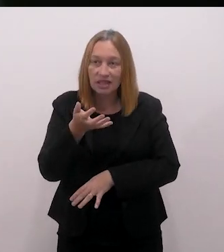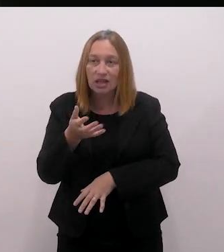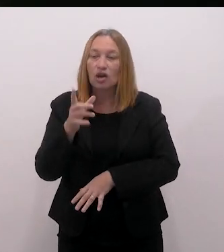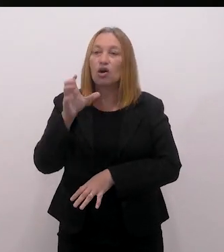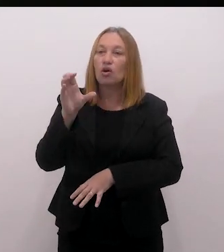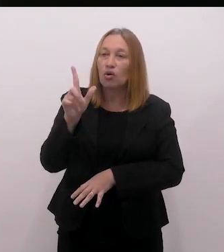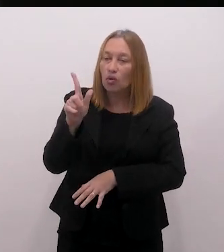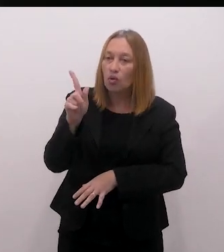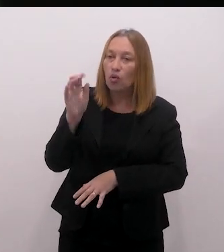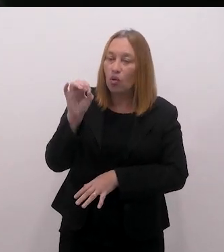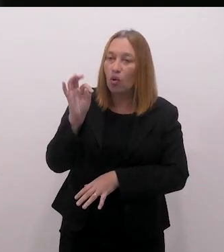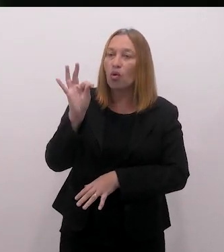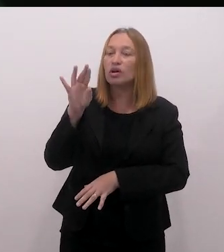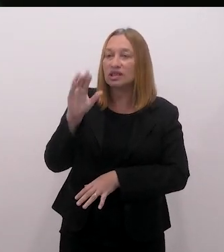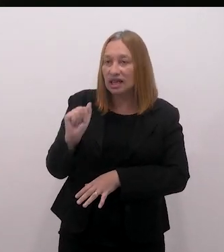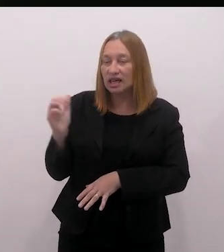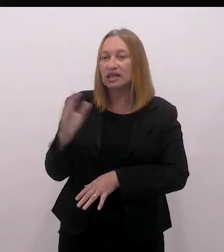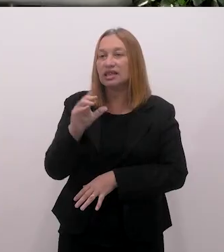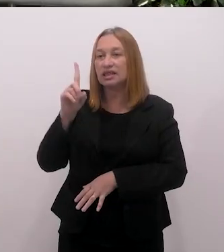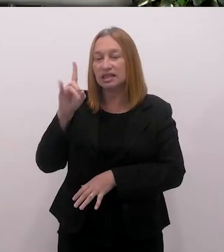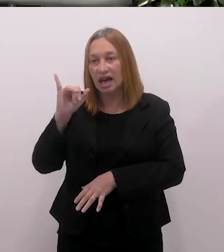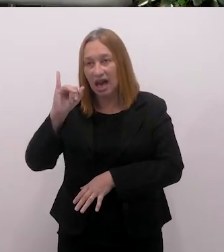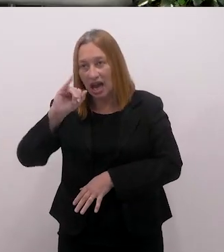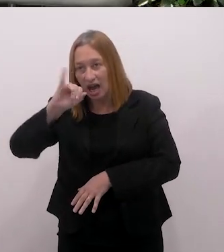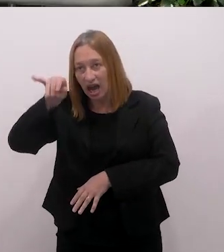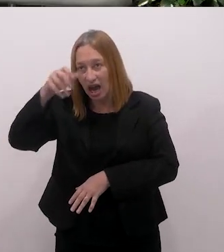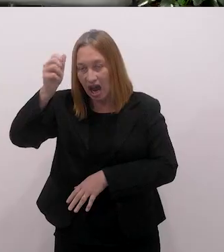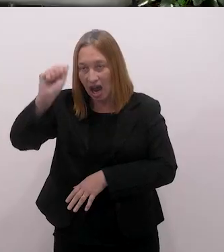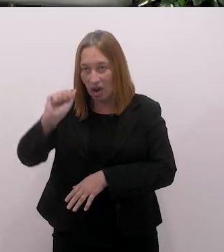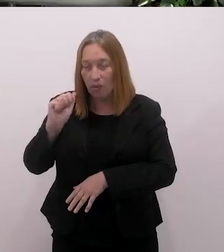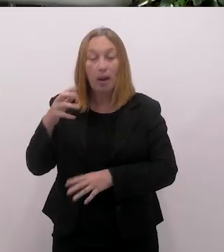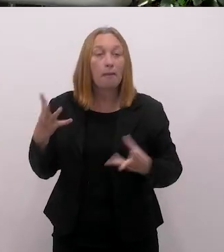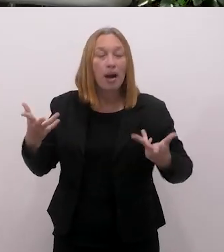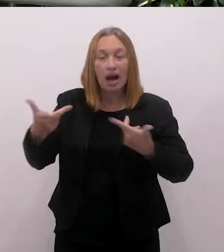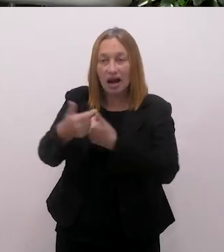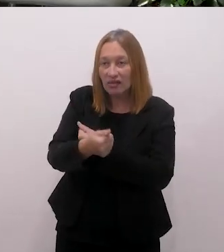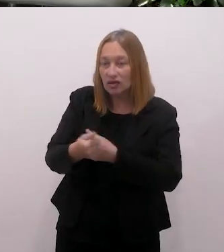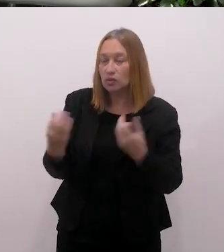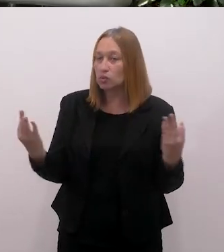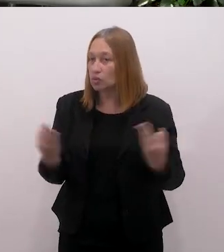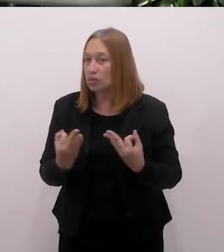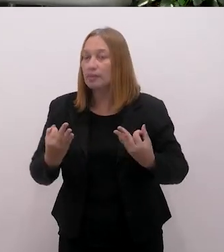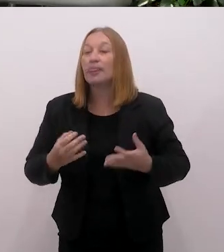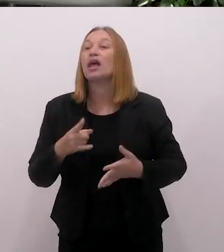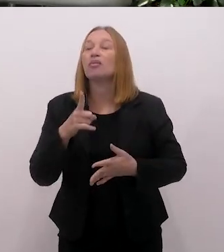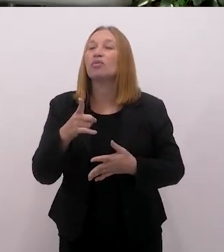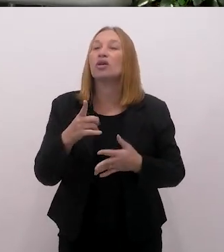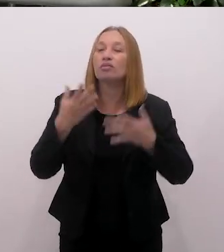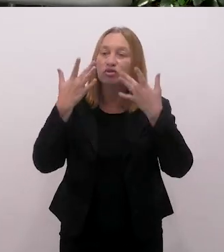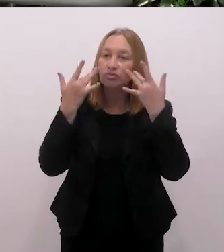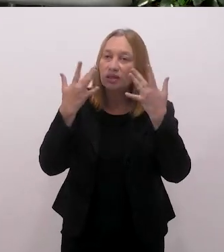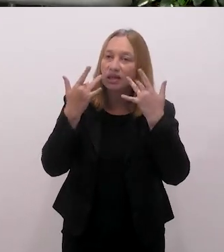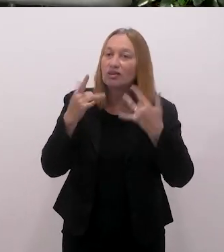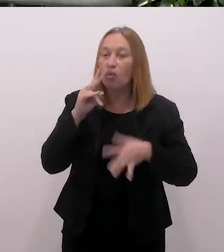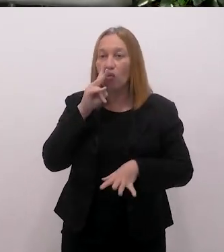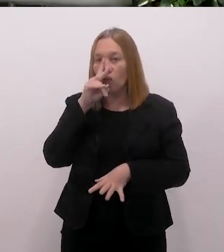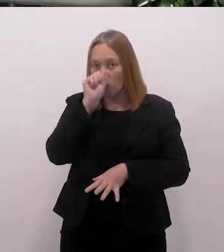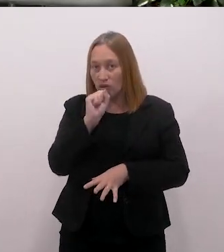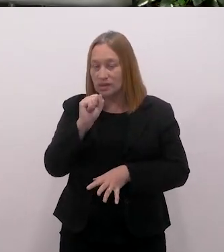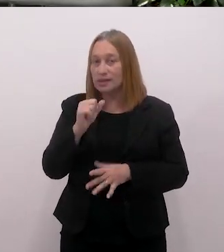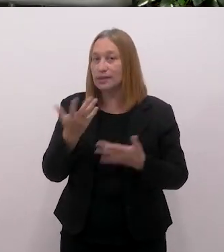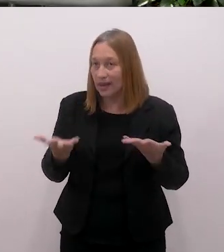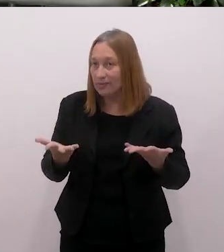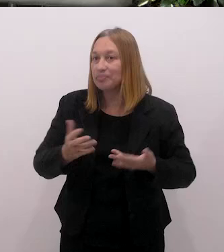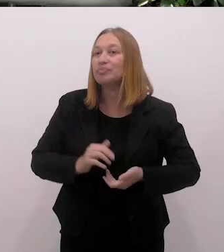Gota d'Água, que é um espetáculo lindíssimo, que você faz, maravilhoso, nossa, porque ele é um espetáculo de uma força